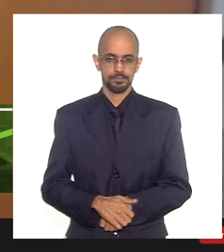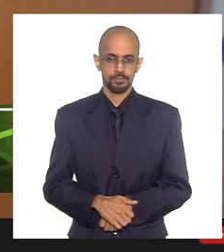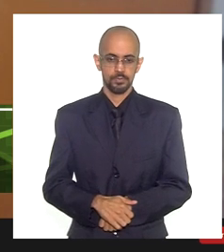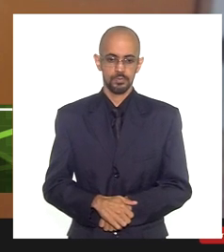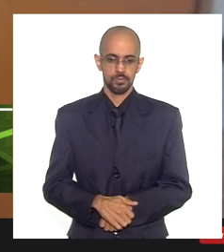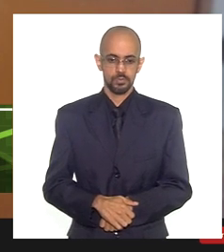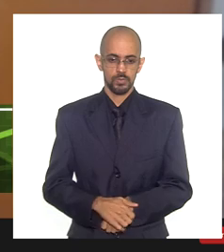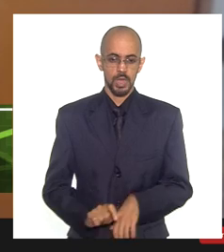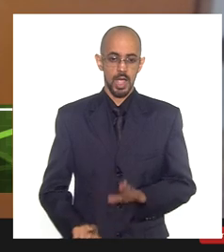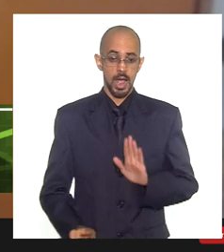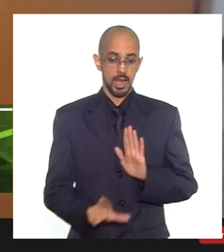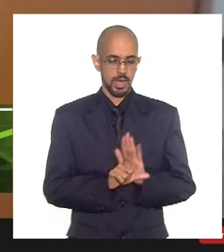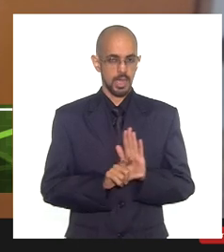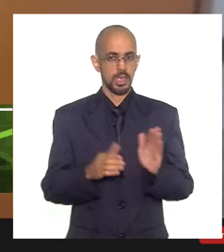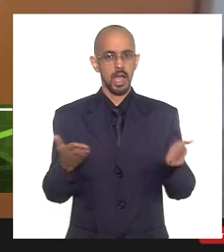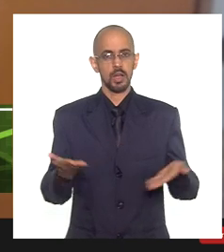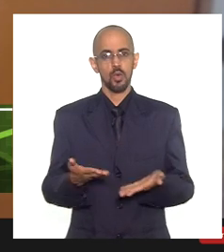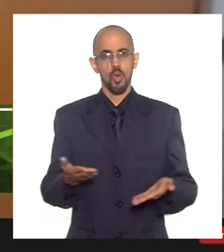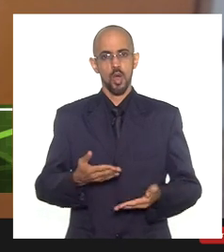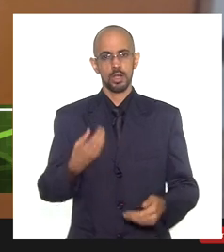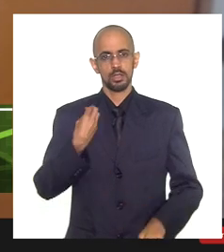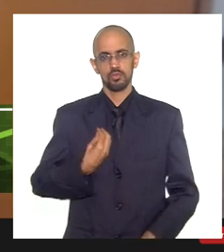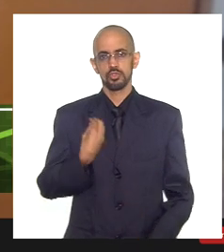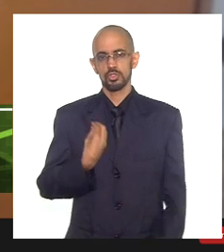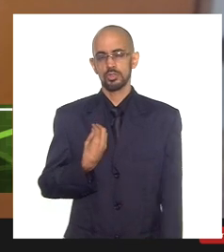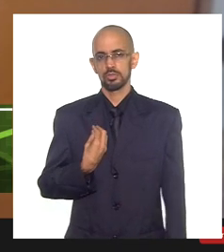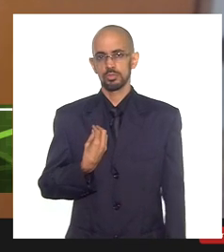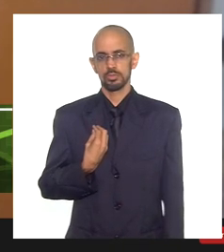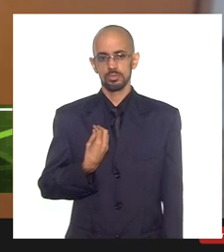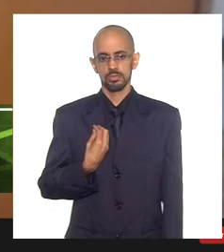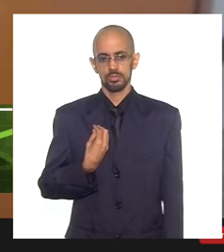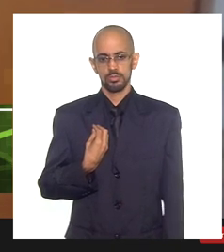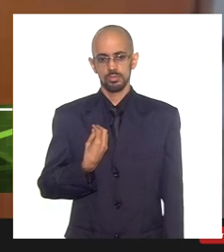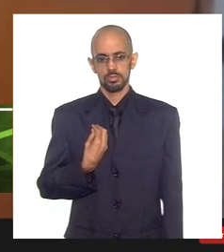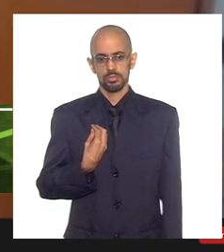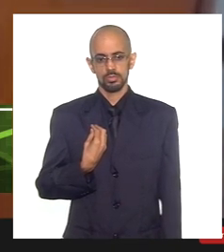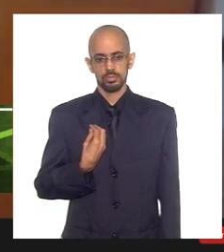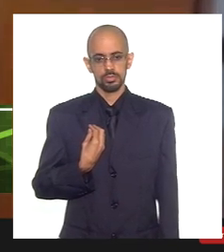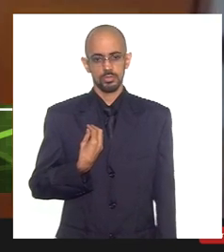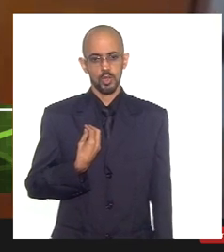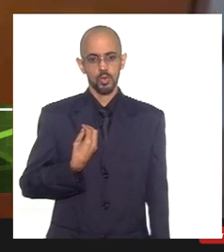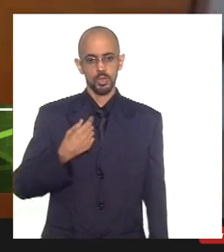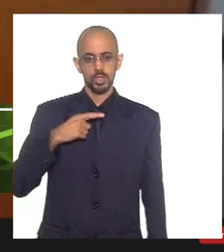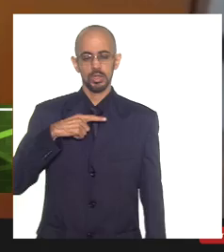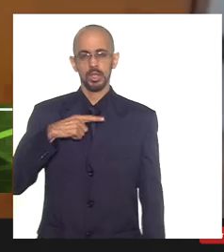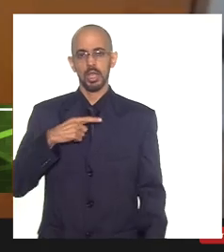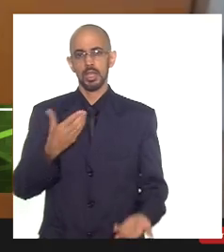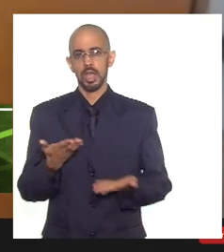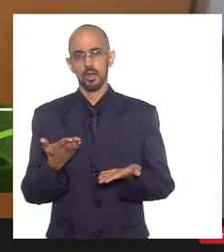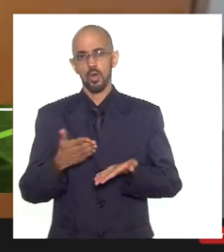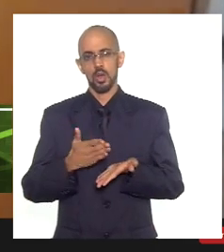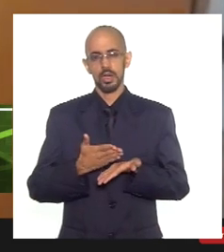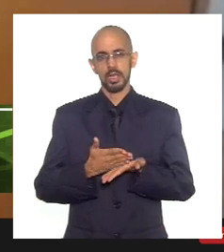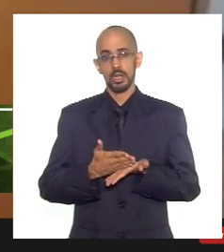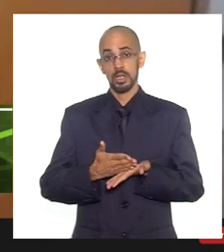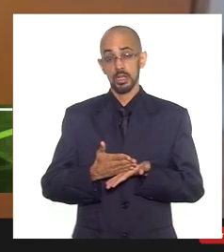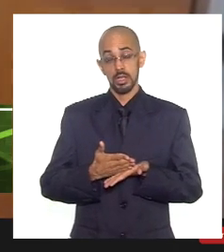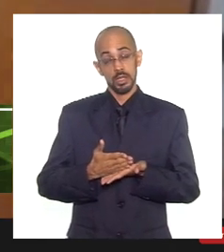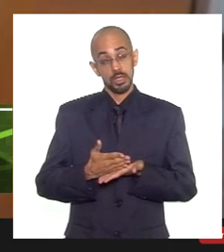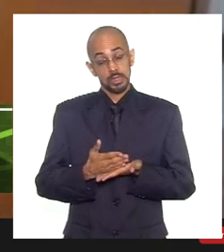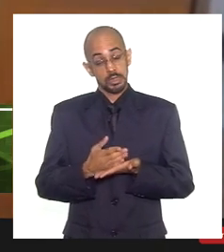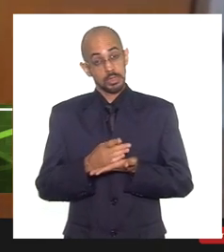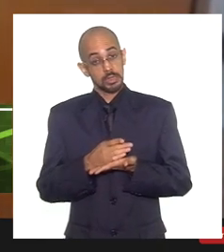a lei agora está valendo o que há o que há é aquela sombra aquele risco